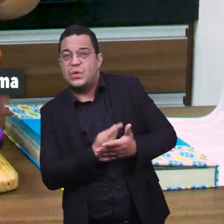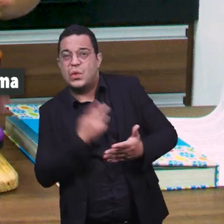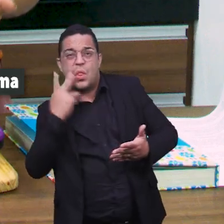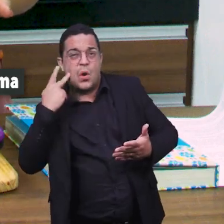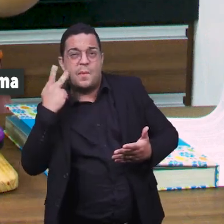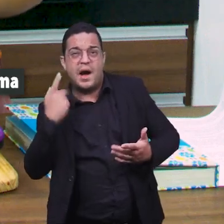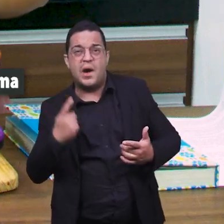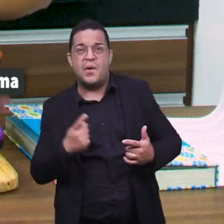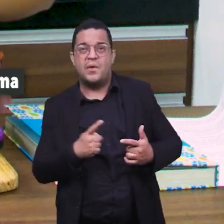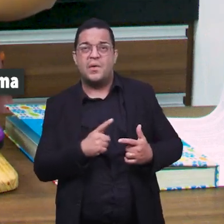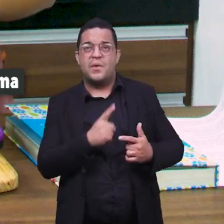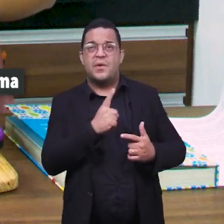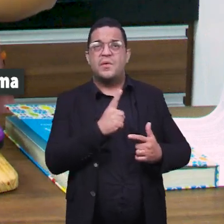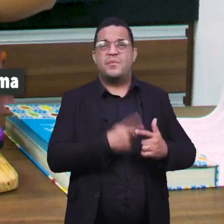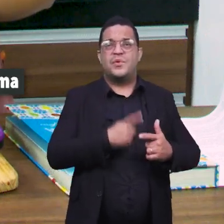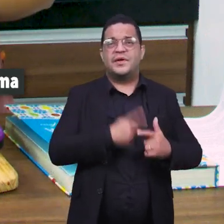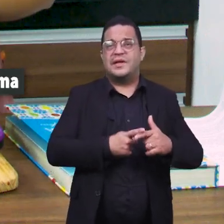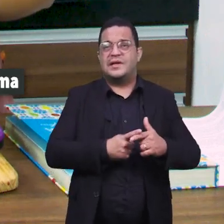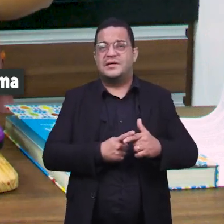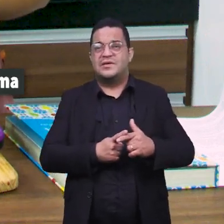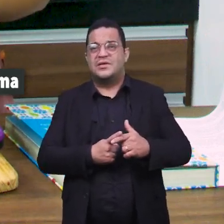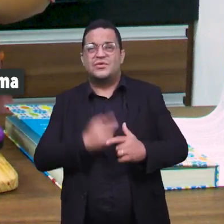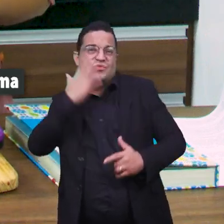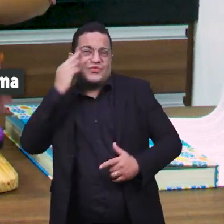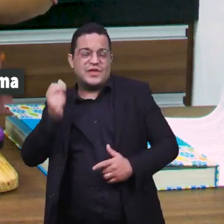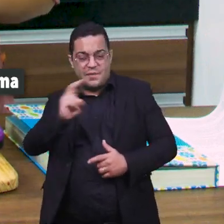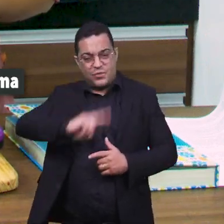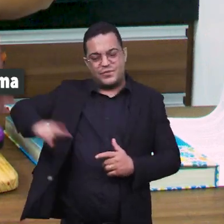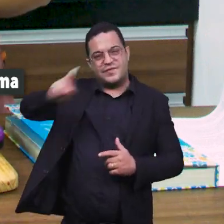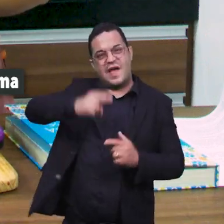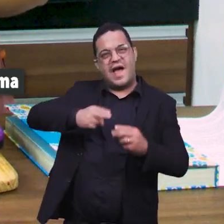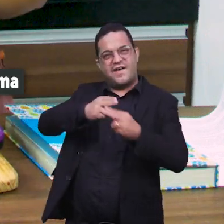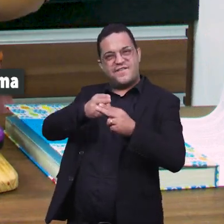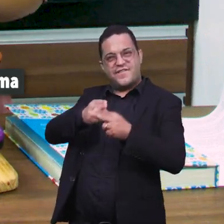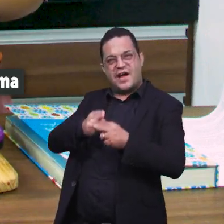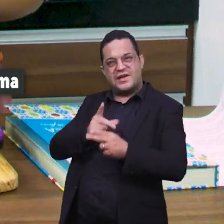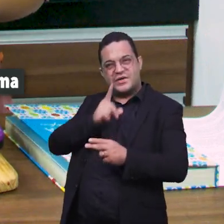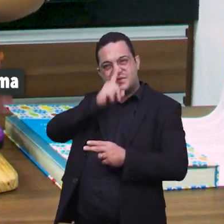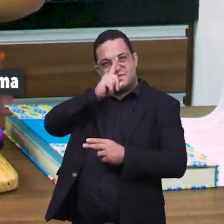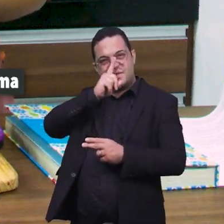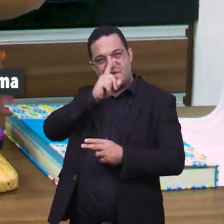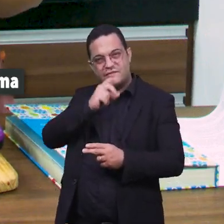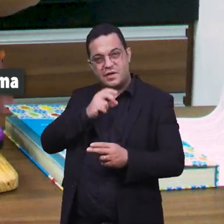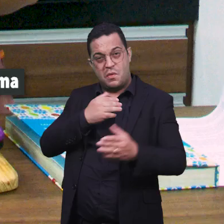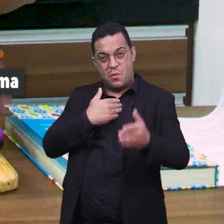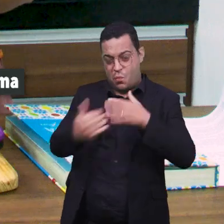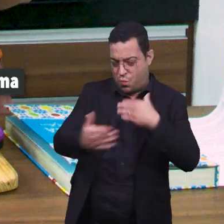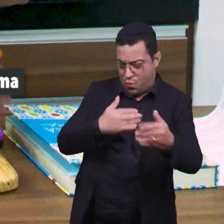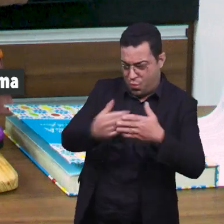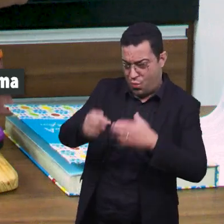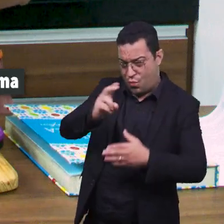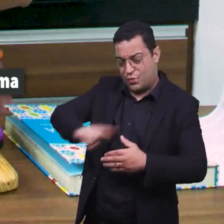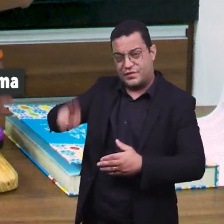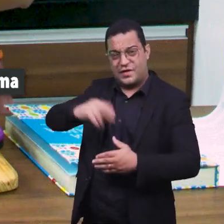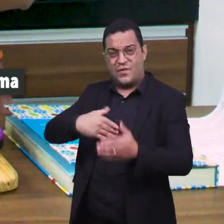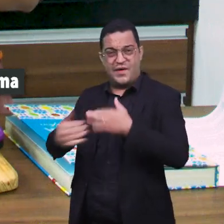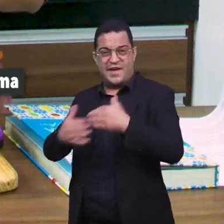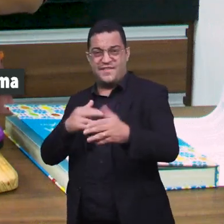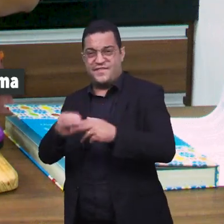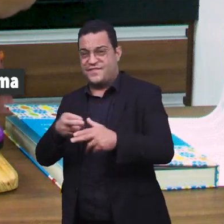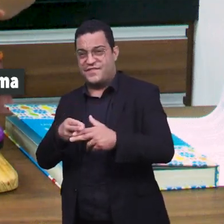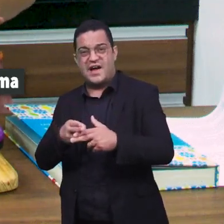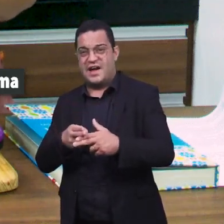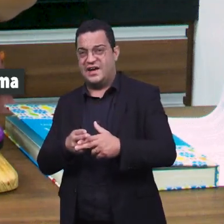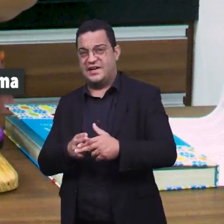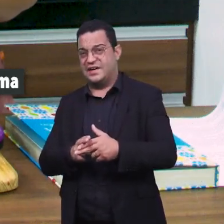quem não tem o hábito de utilizar uma faca, que pega justamente a faquinha de serra, a faquinha de pão, aquela faquinha miudinha que é